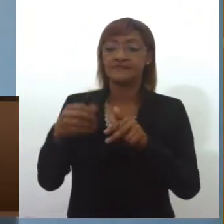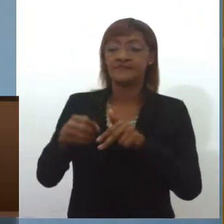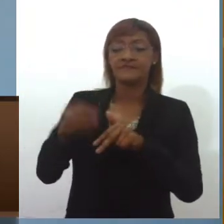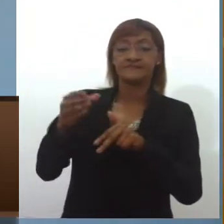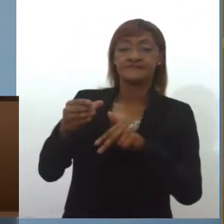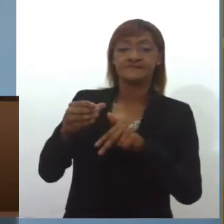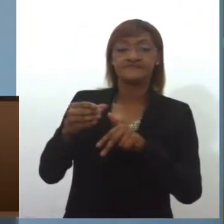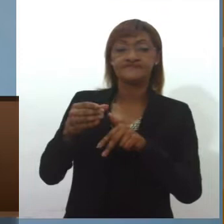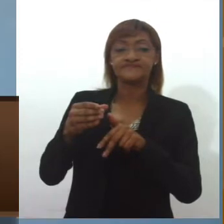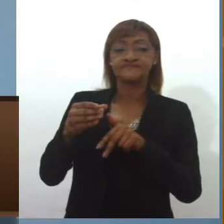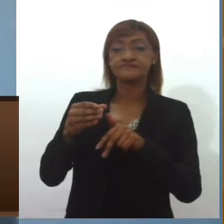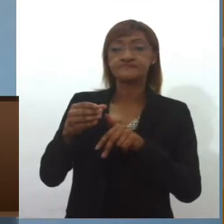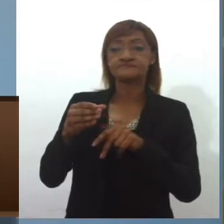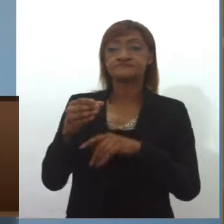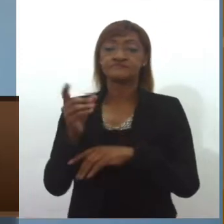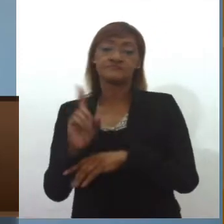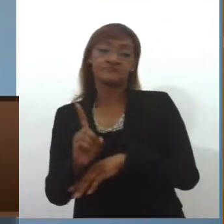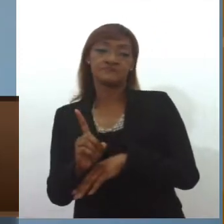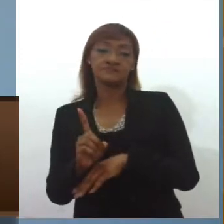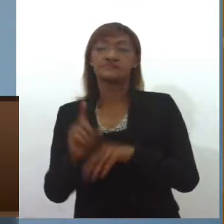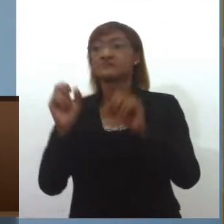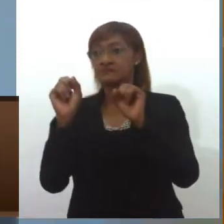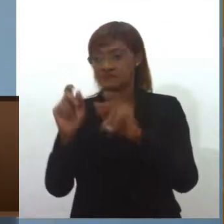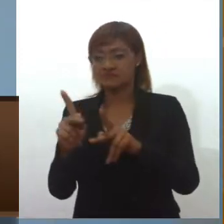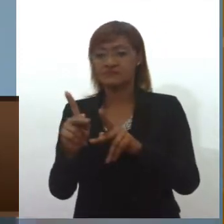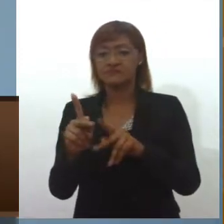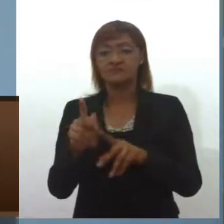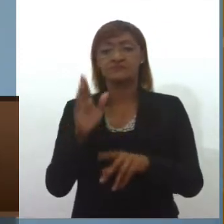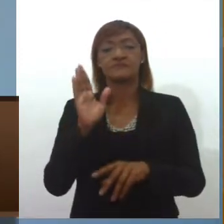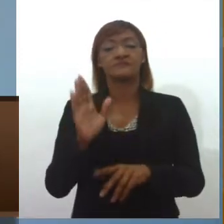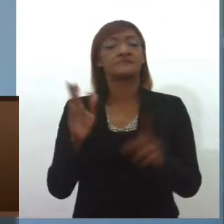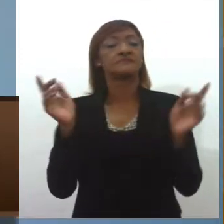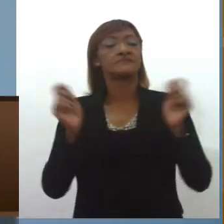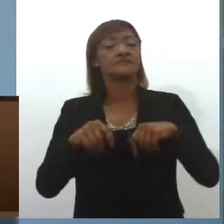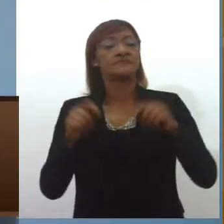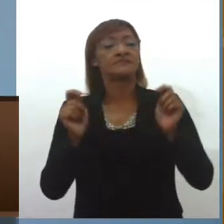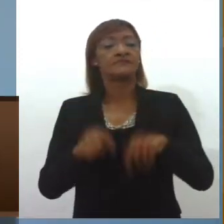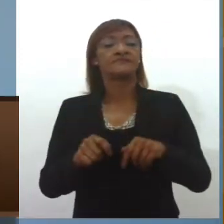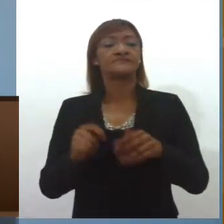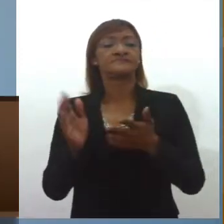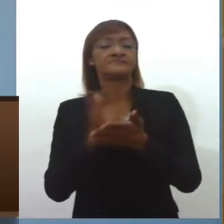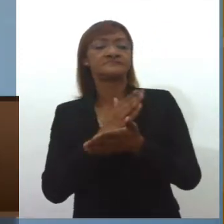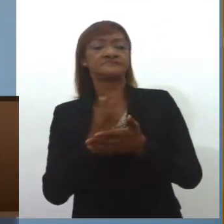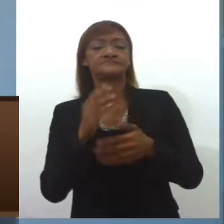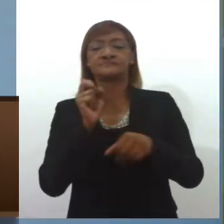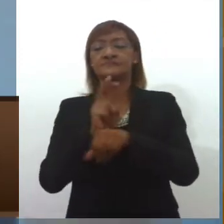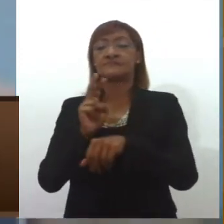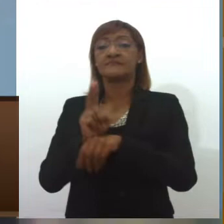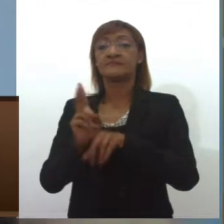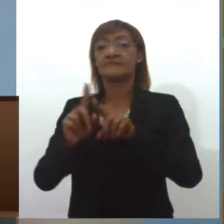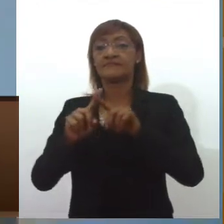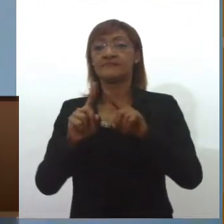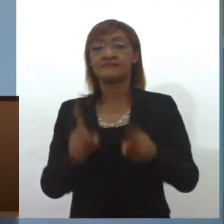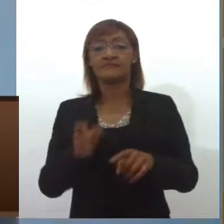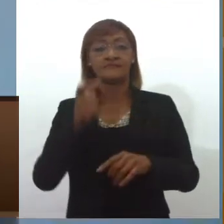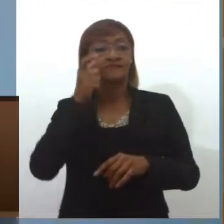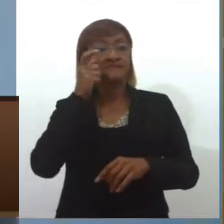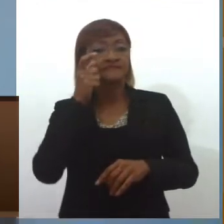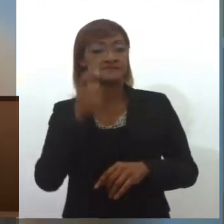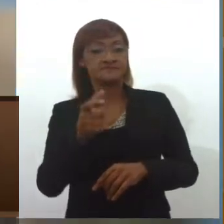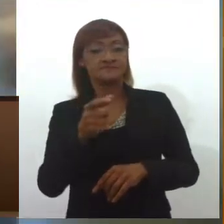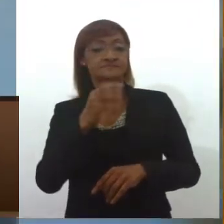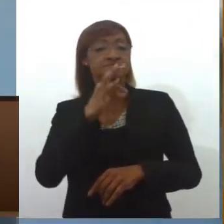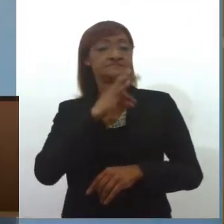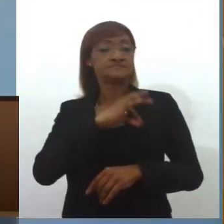demanda. Ok, existe uma certa recuperação, por exemplo, de setor de serviços, mas nós vimos pela reportagem que o salário médio teve uma redução,